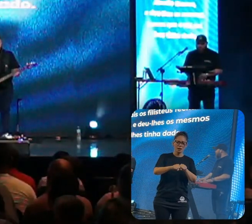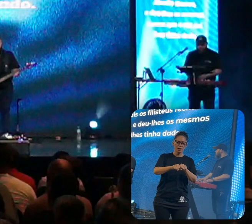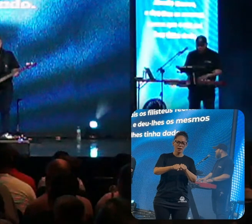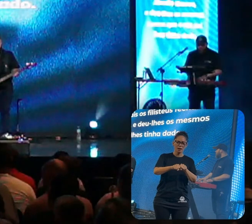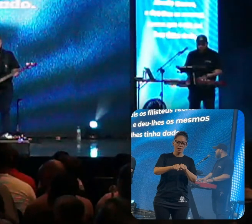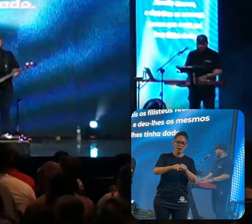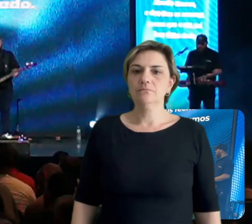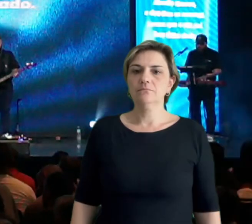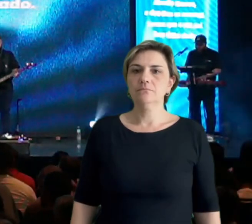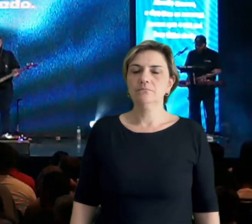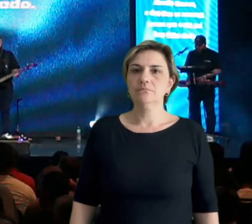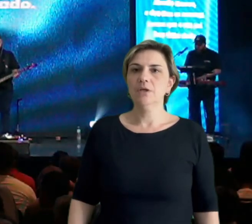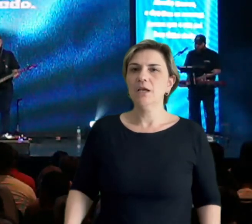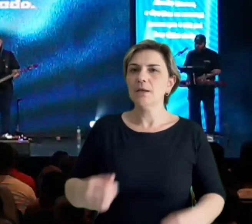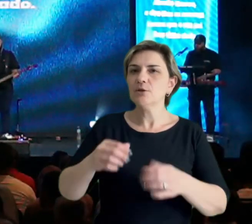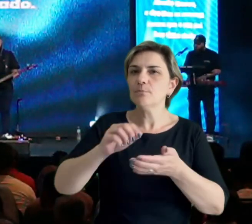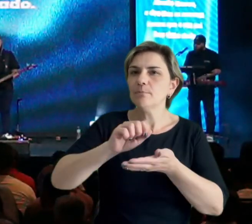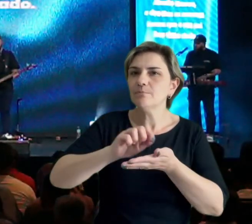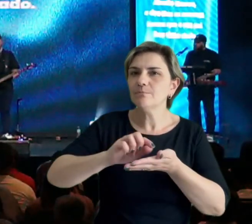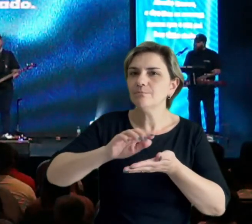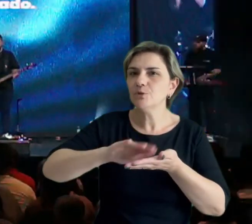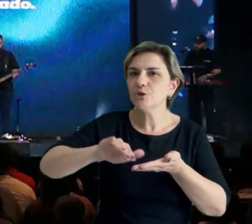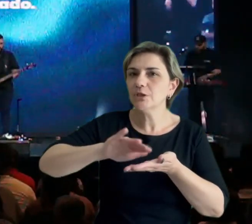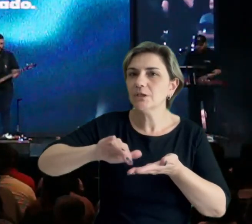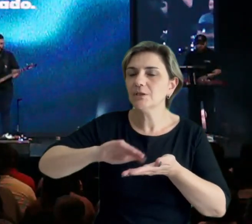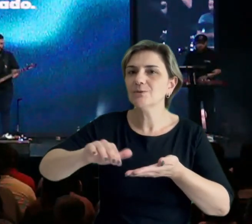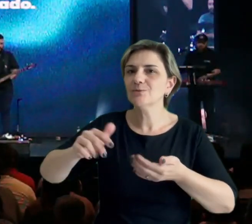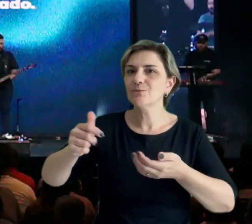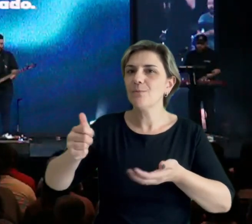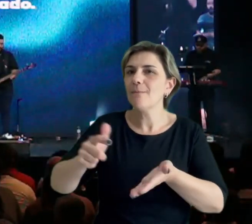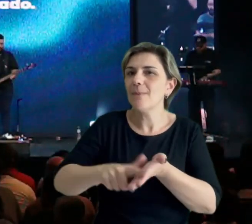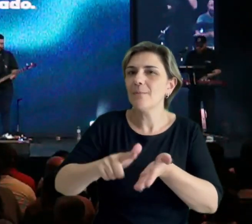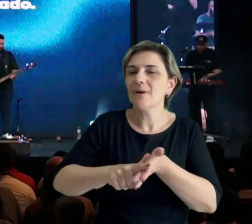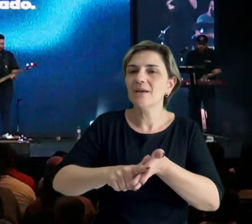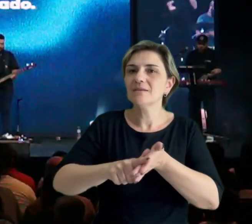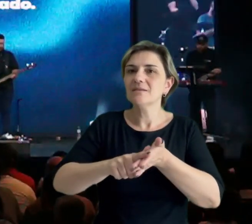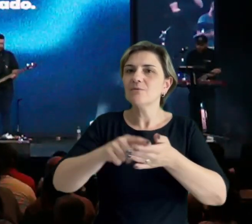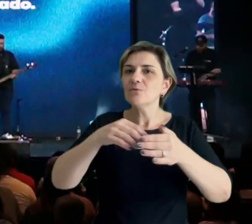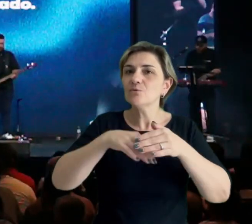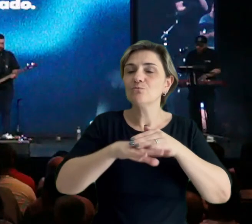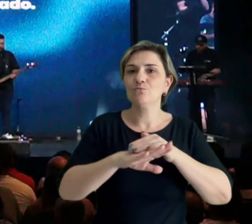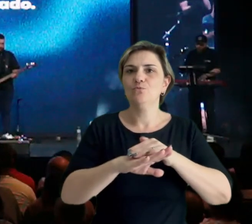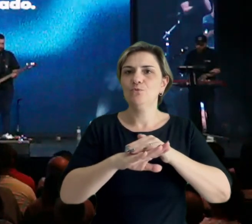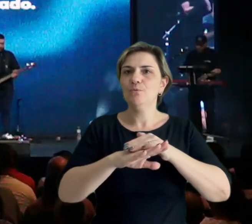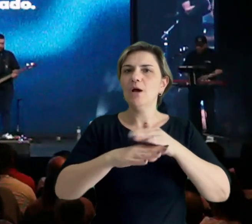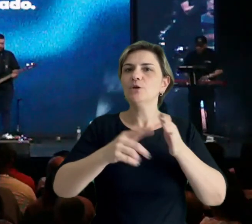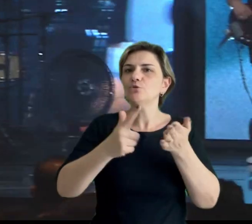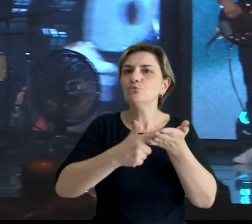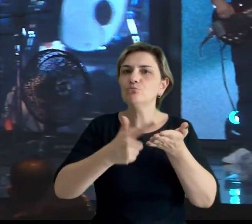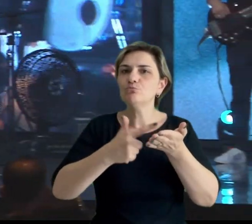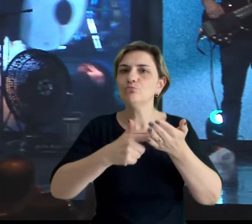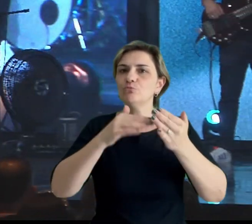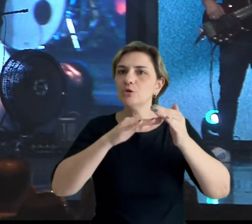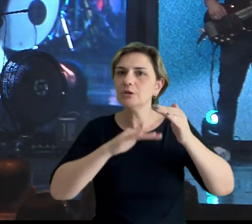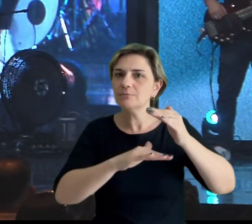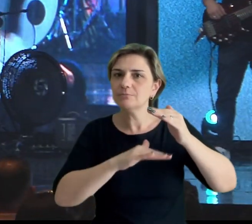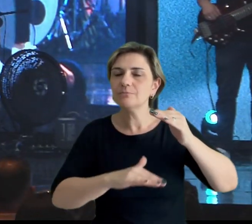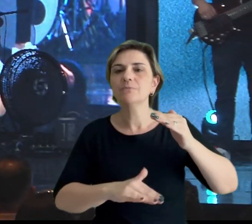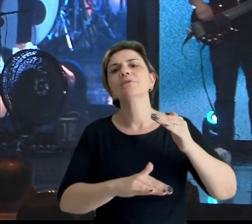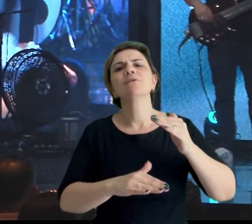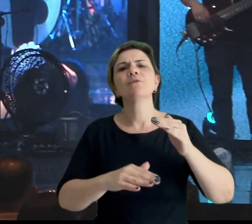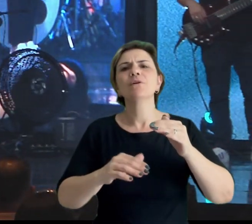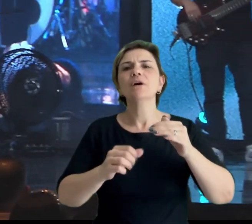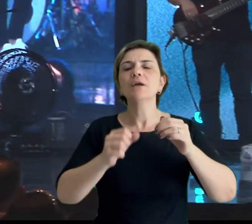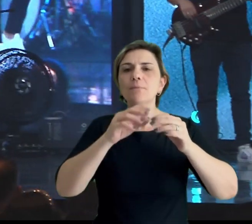escondidos embaixo de livros e colocando em cima da mesa e dizendo: faz muito tempo que eu te dei, eu sei.